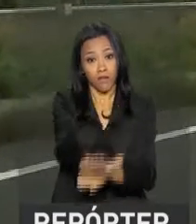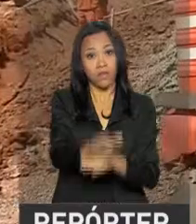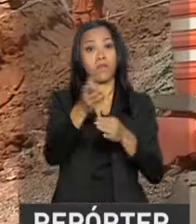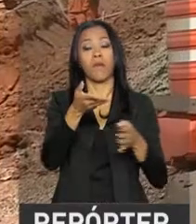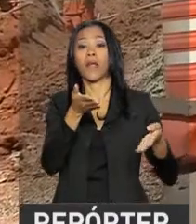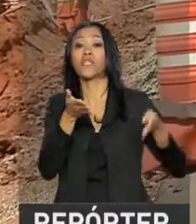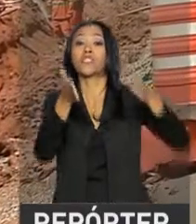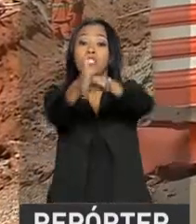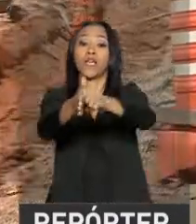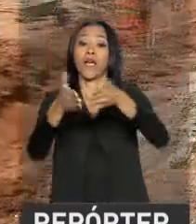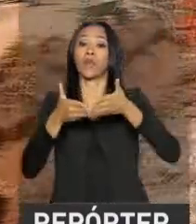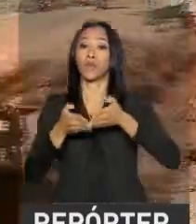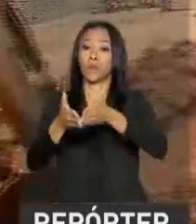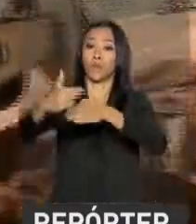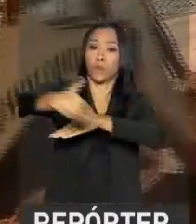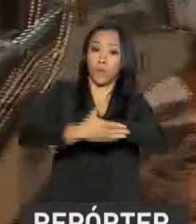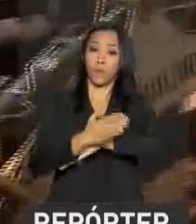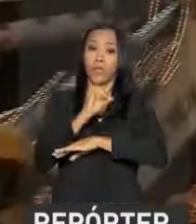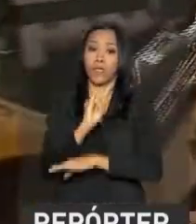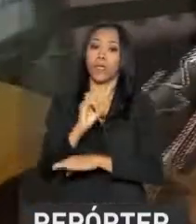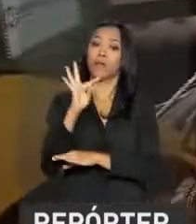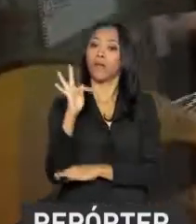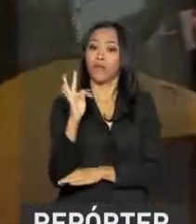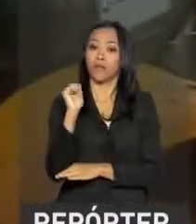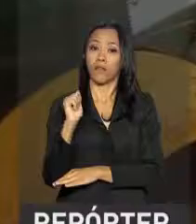ao porto de Itaqui e pode reduzir o frete para os